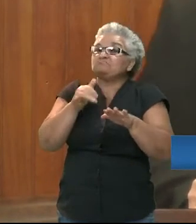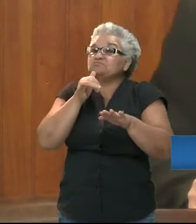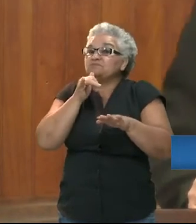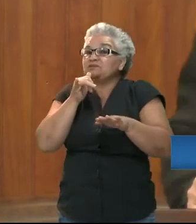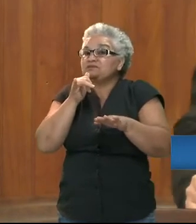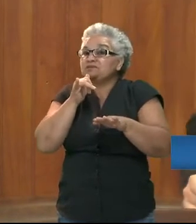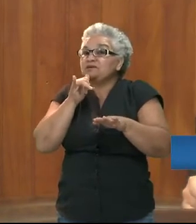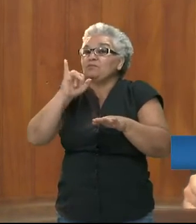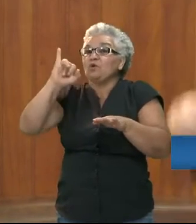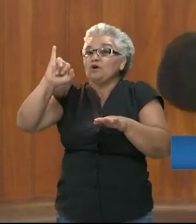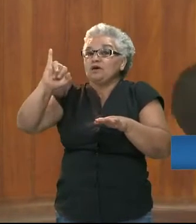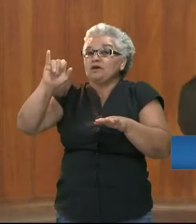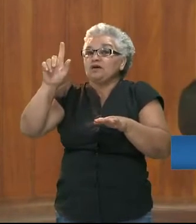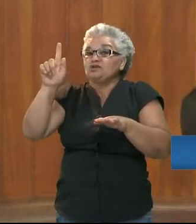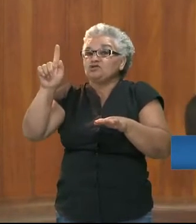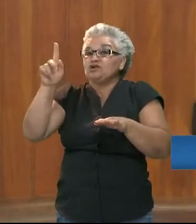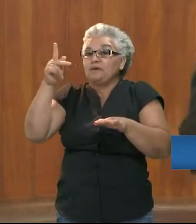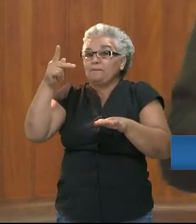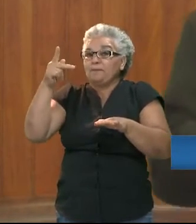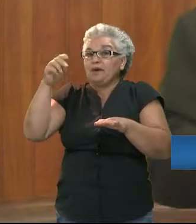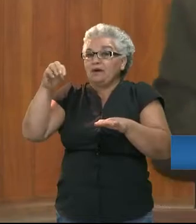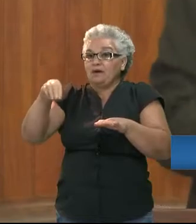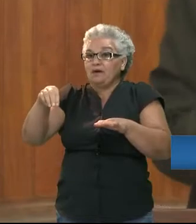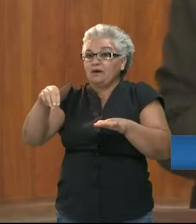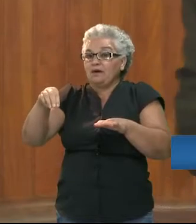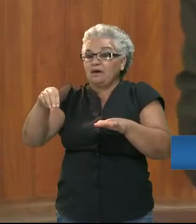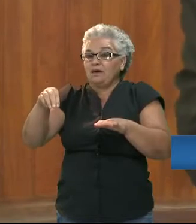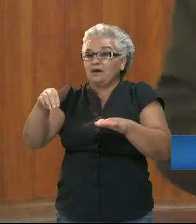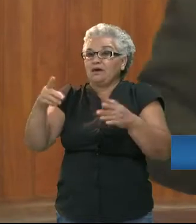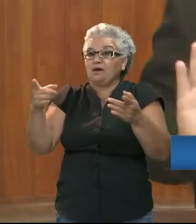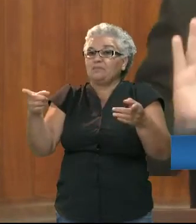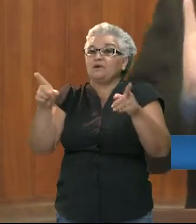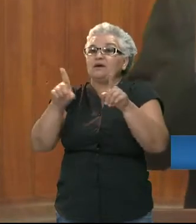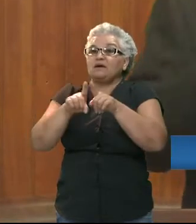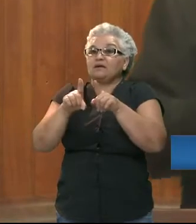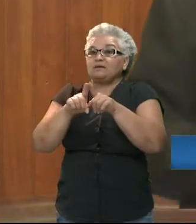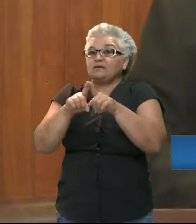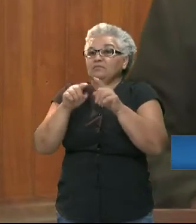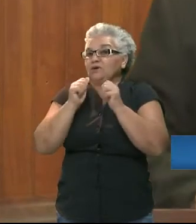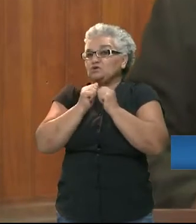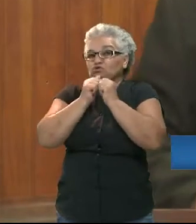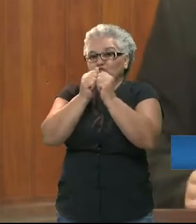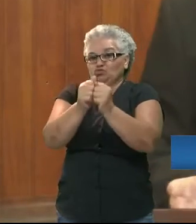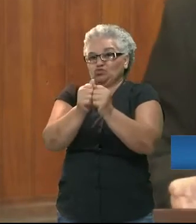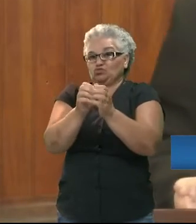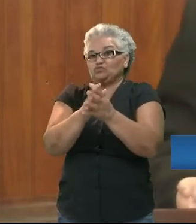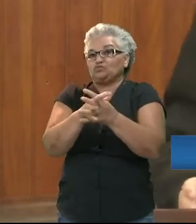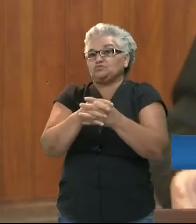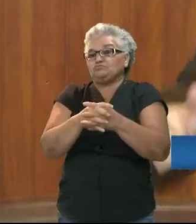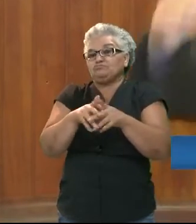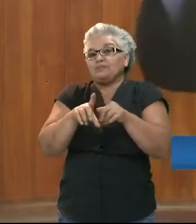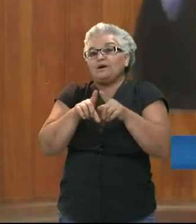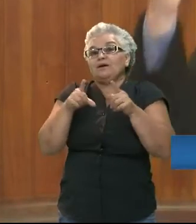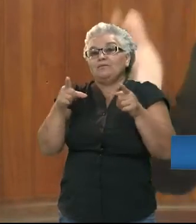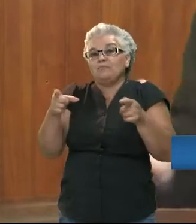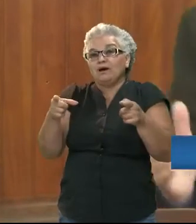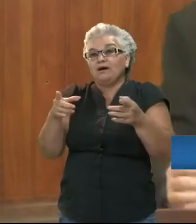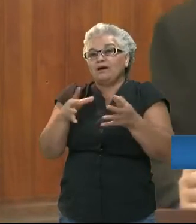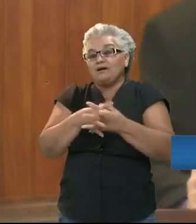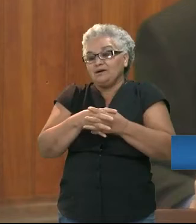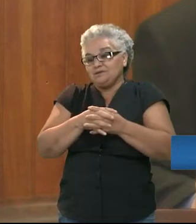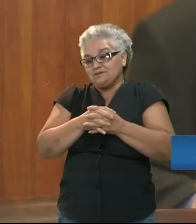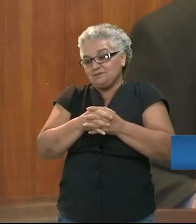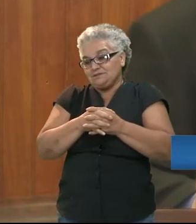seria o IGPM por decreto, mas junto com ele já anunciado de imediato que fosse isso aqui junto. Não foi, criou toda uma